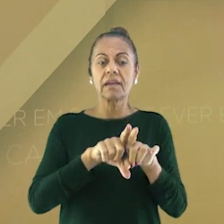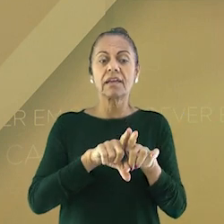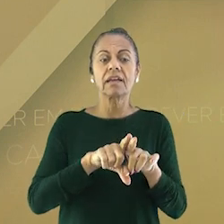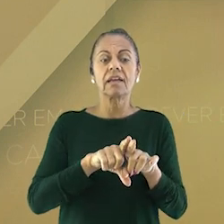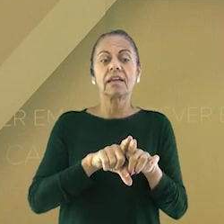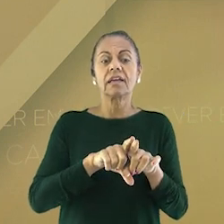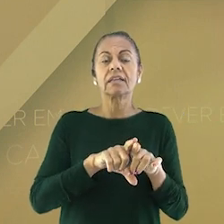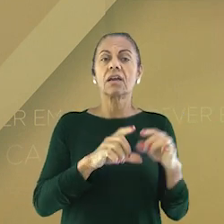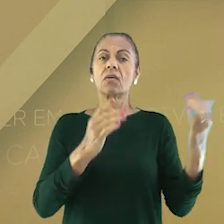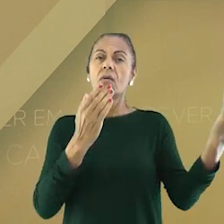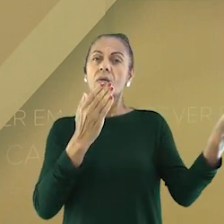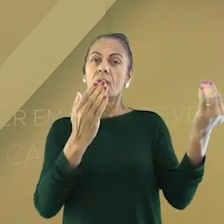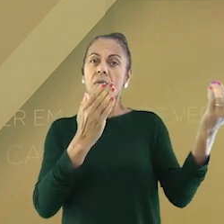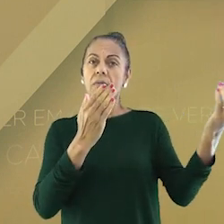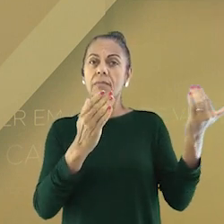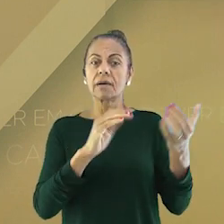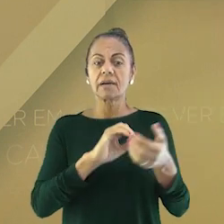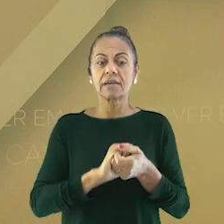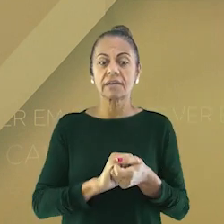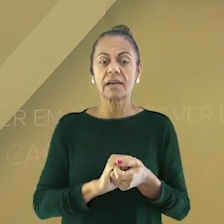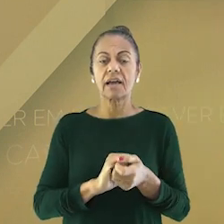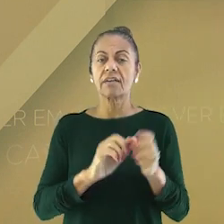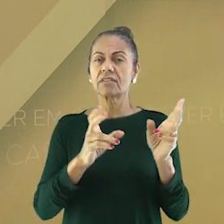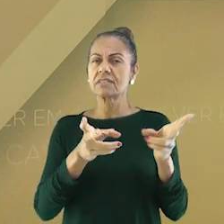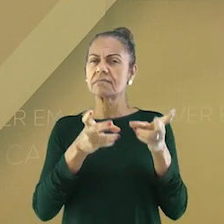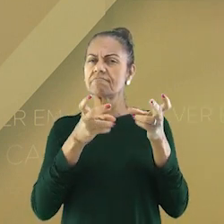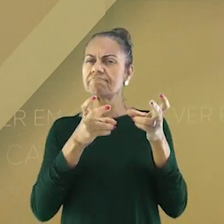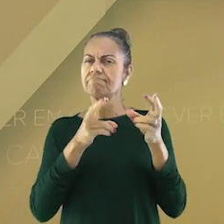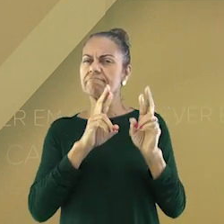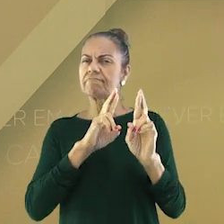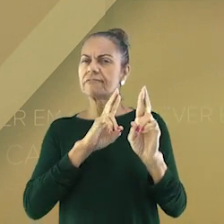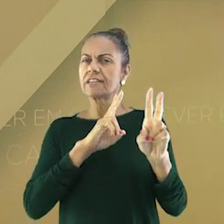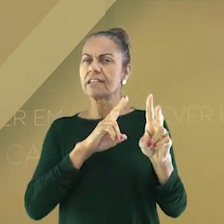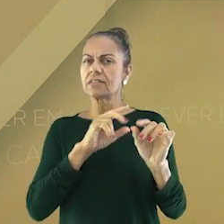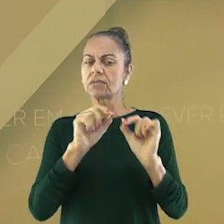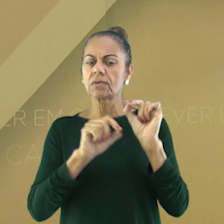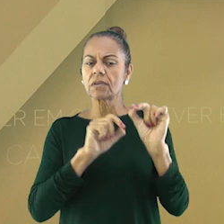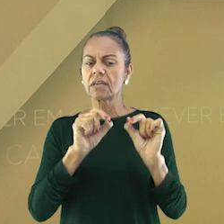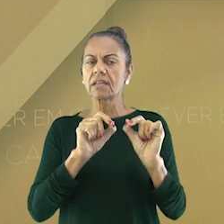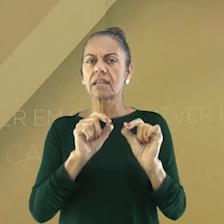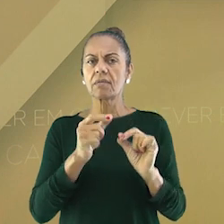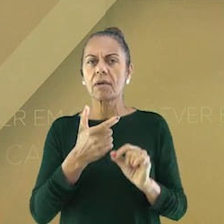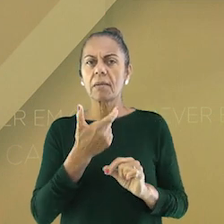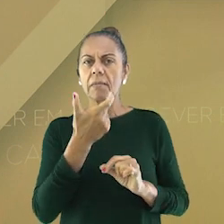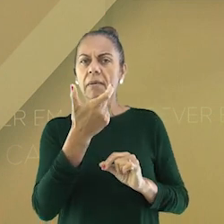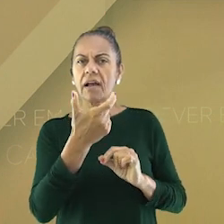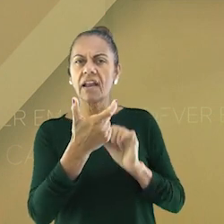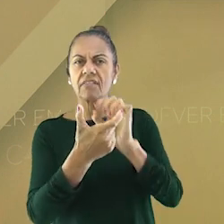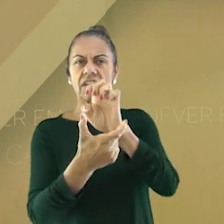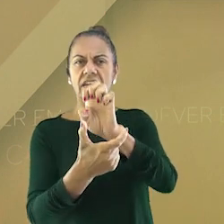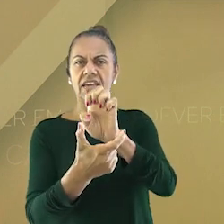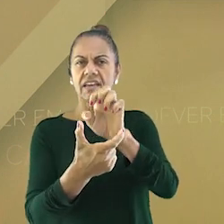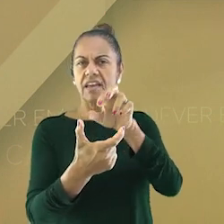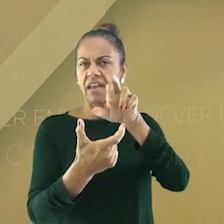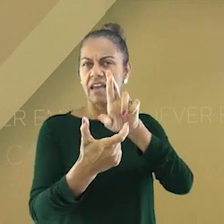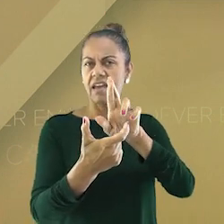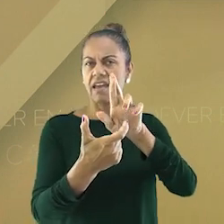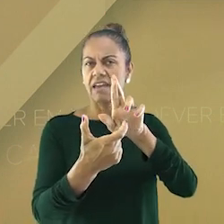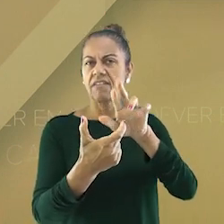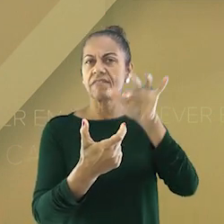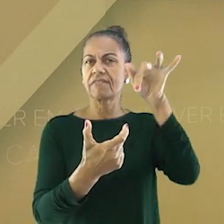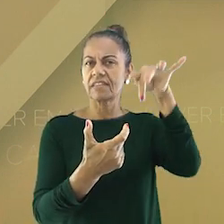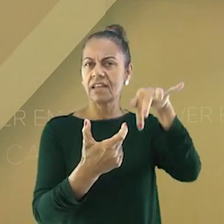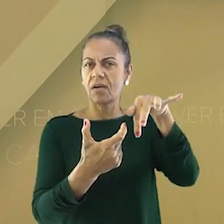Já pode notar uma diferença marcante. O sufixo ER, as letras ER no final dos adjetivos